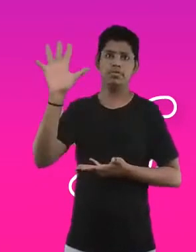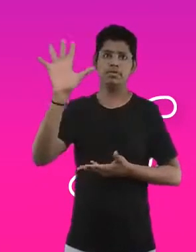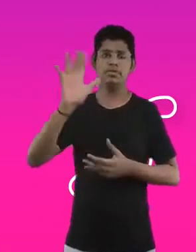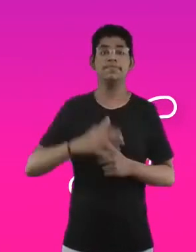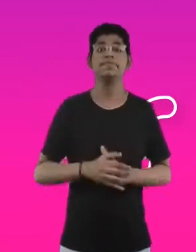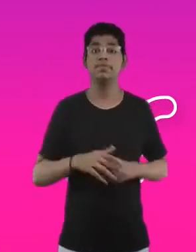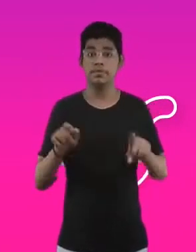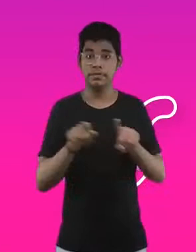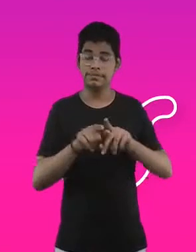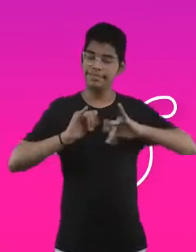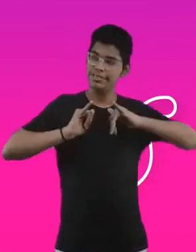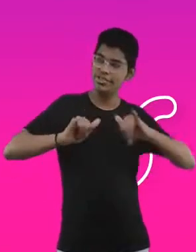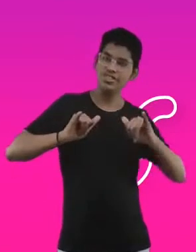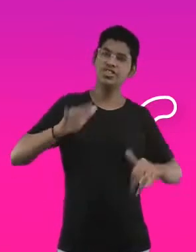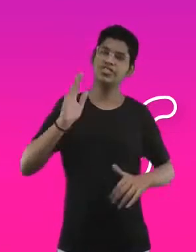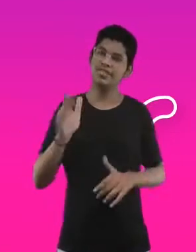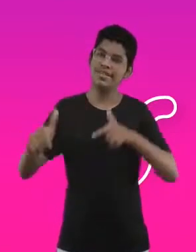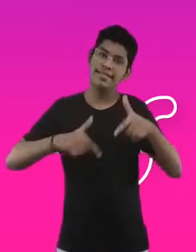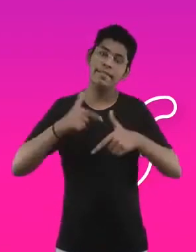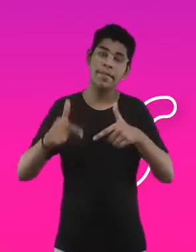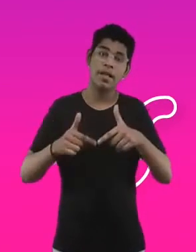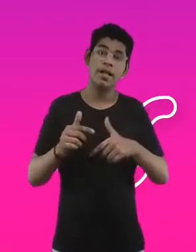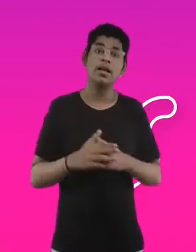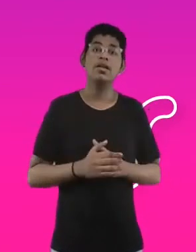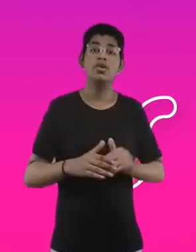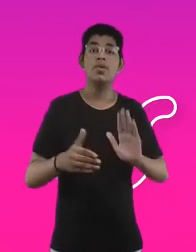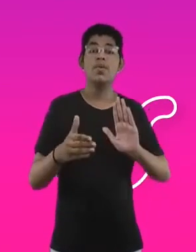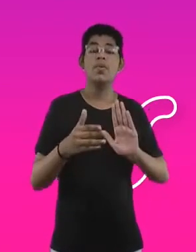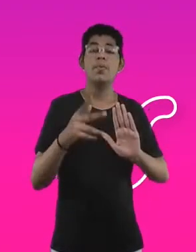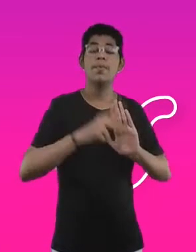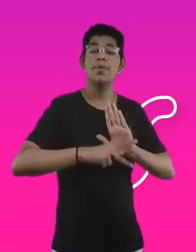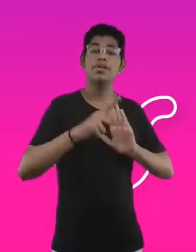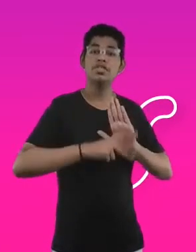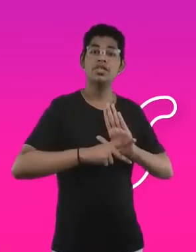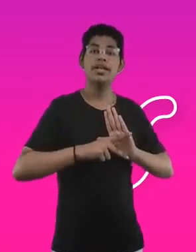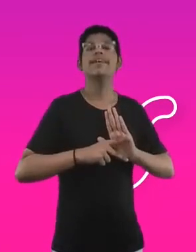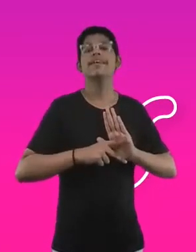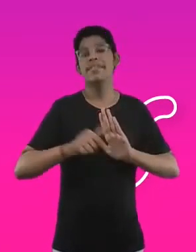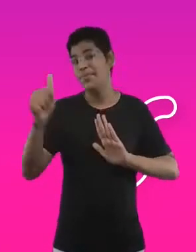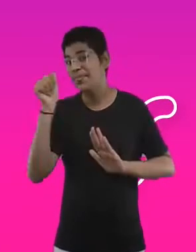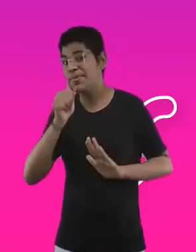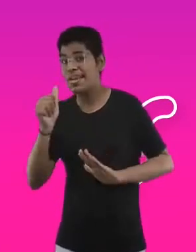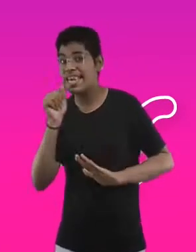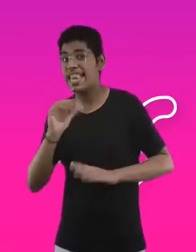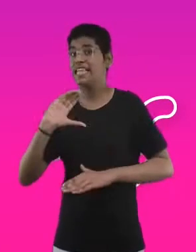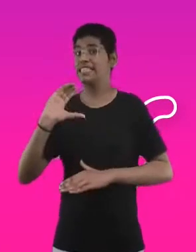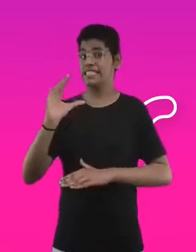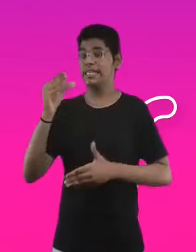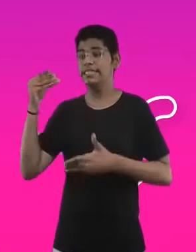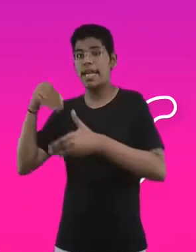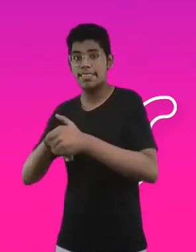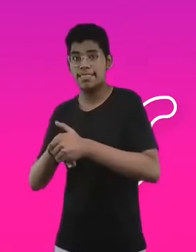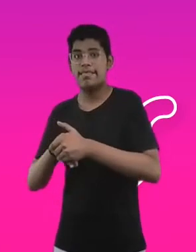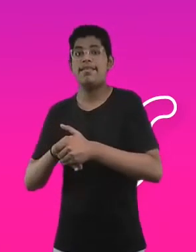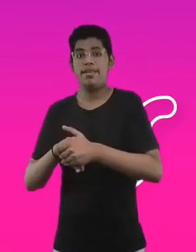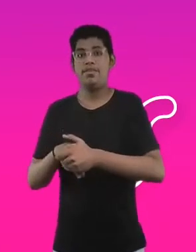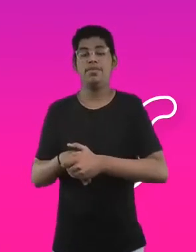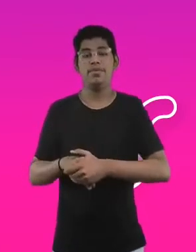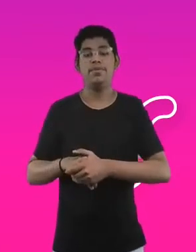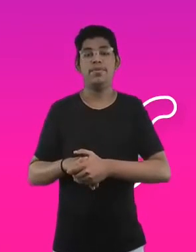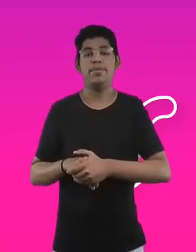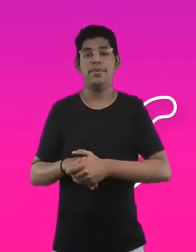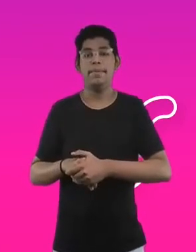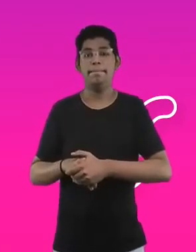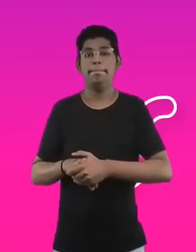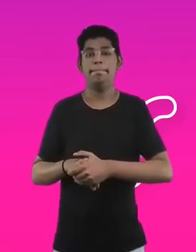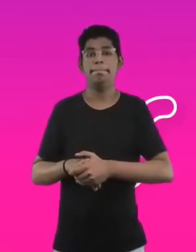divulgação científica pelo projeto Mulheres na Ciência, que foi pautado e